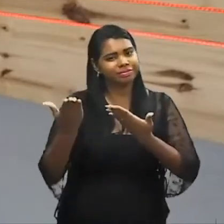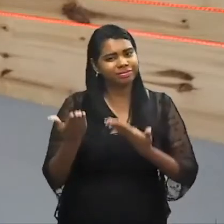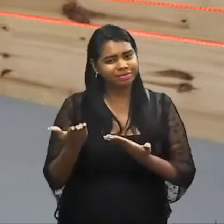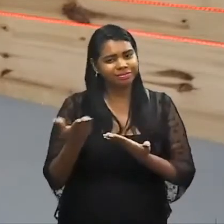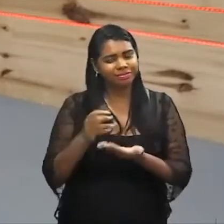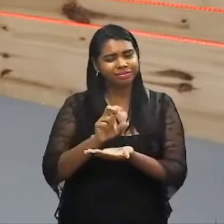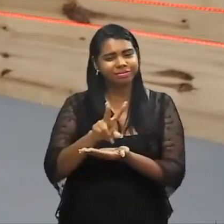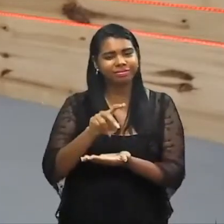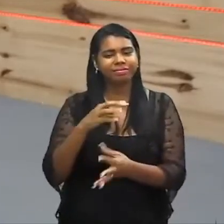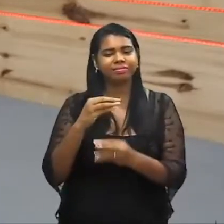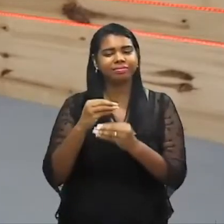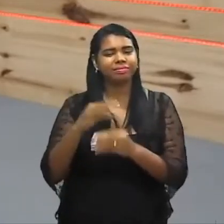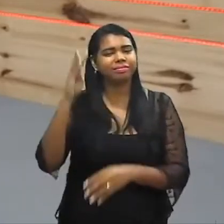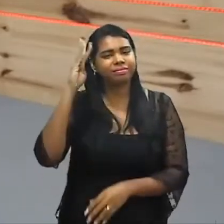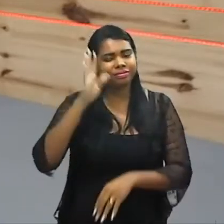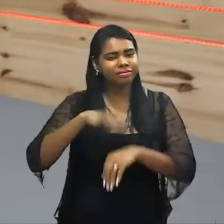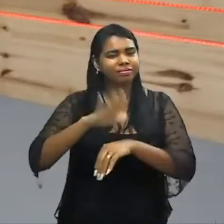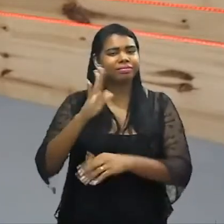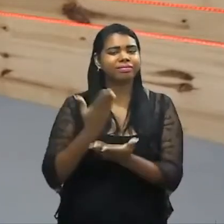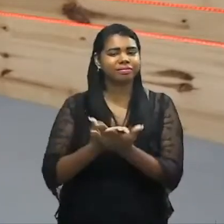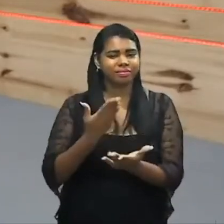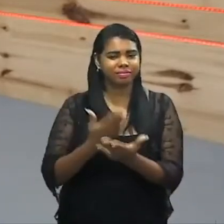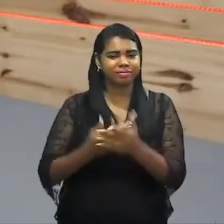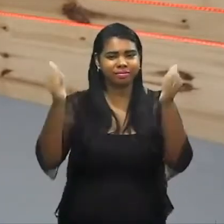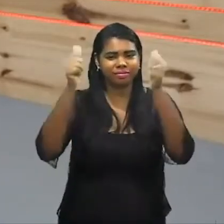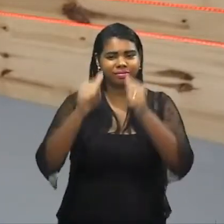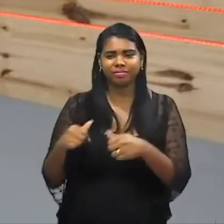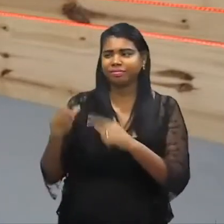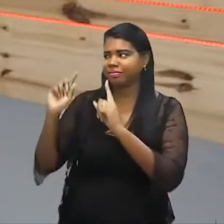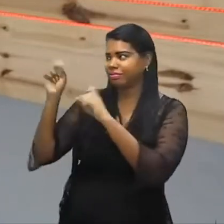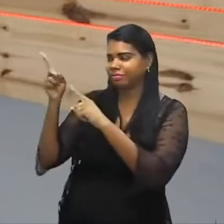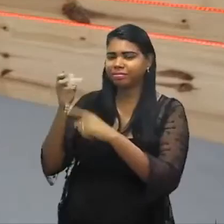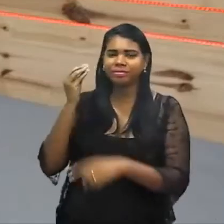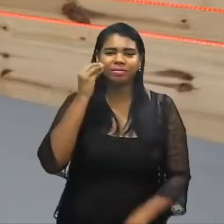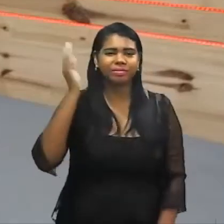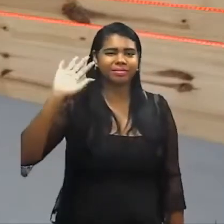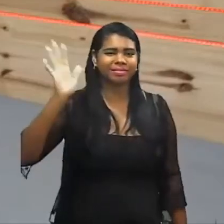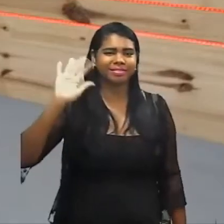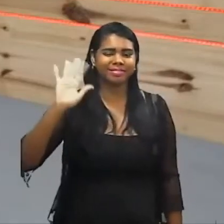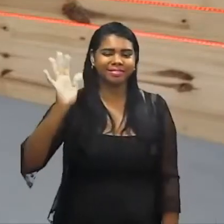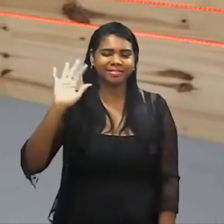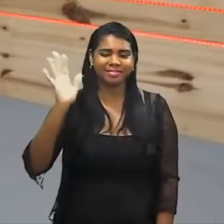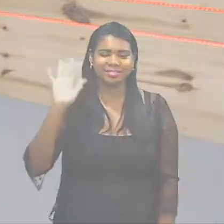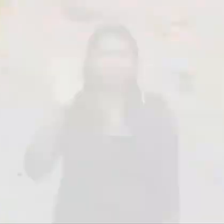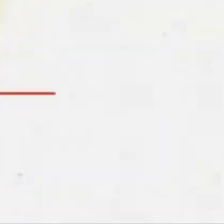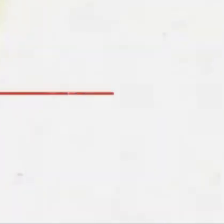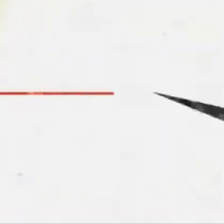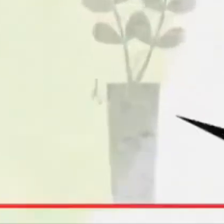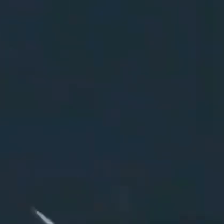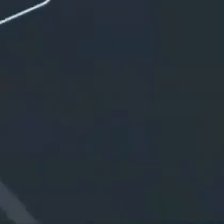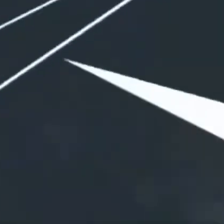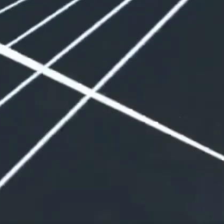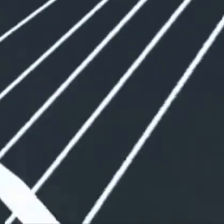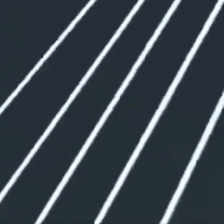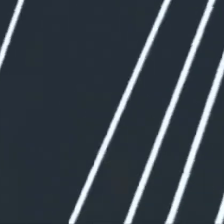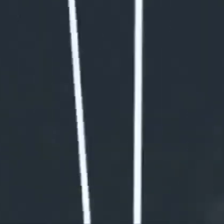ao nosso Educa PE e quarta-feira tem mais aula de arte com a professora Lilian Pinto, tá bom? Beijo, fica com Deus.